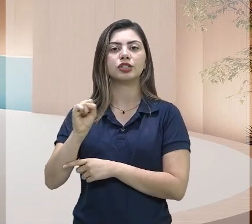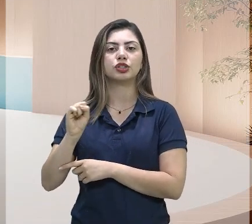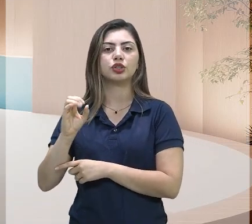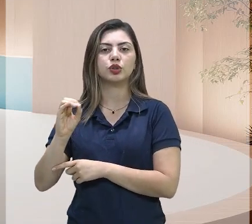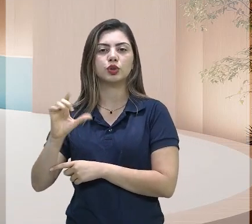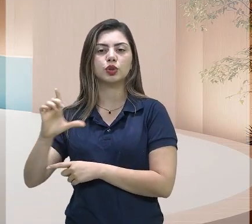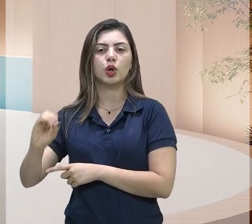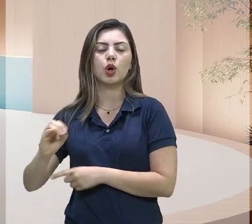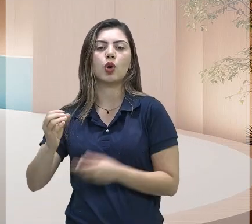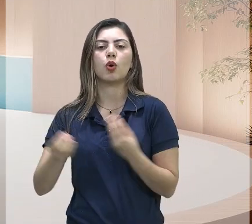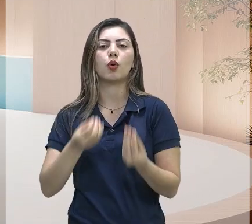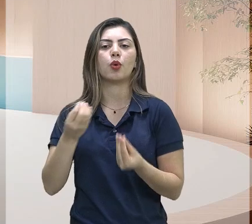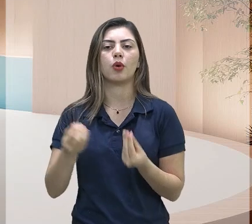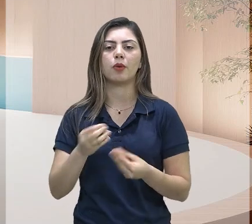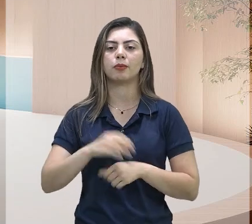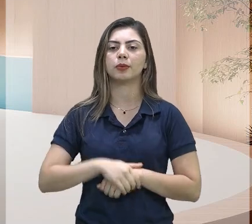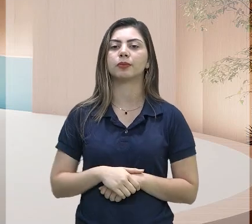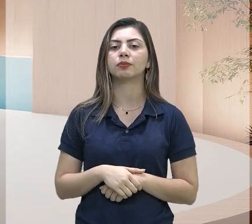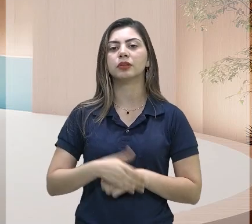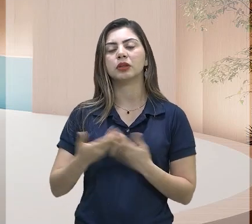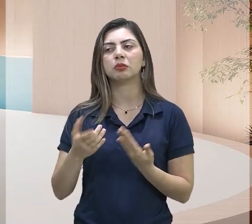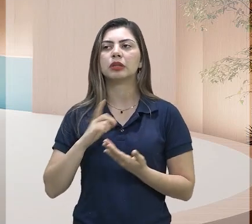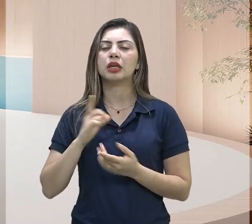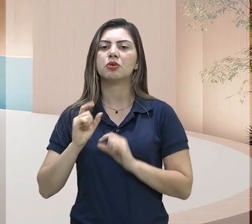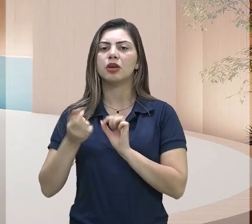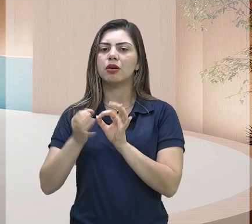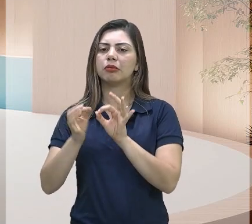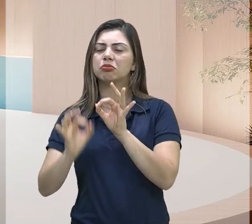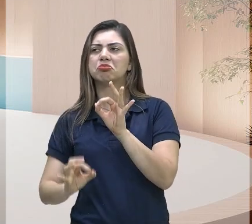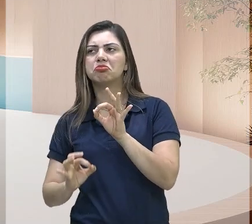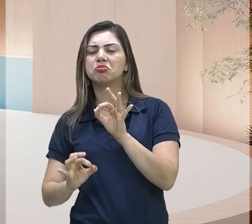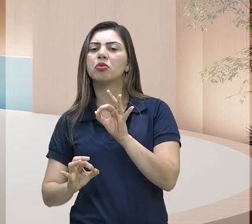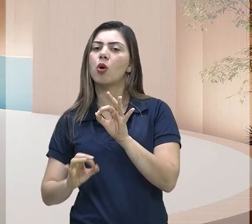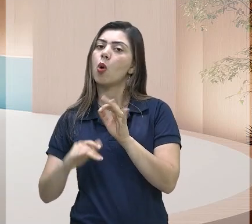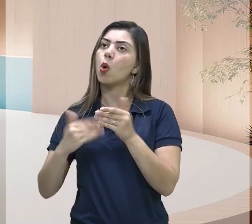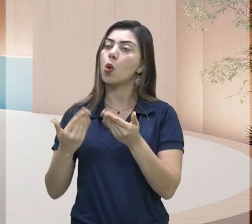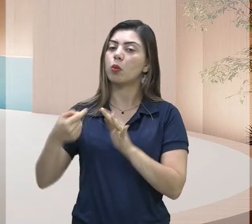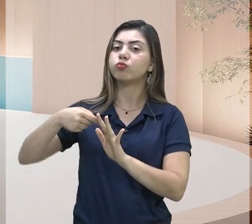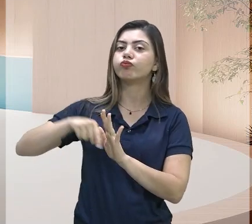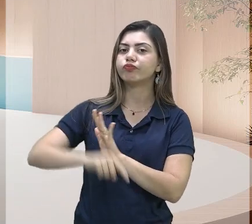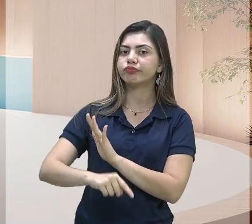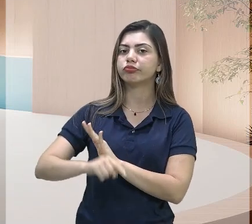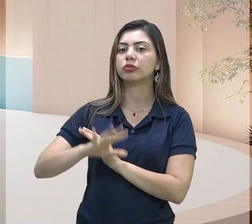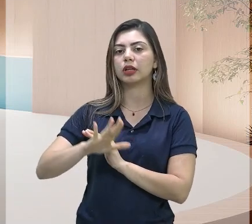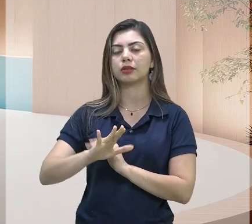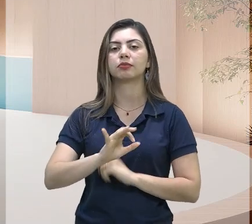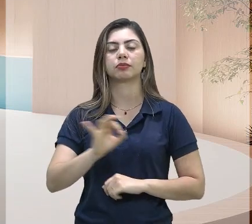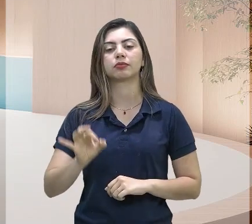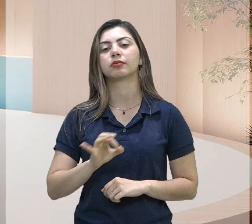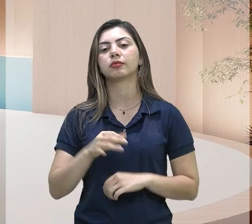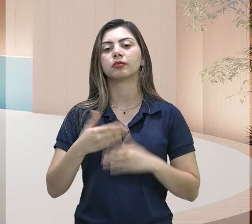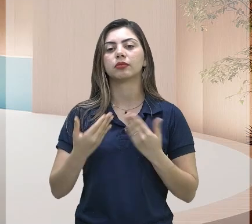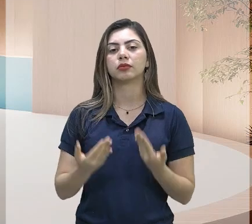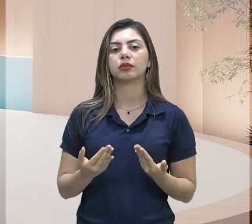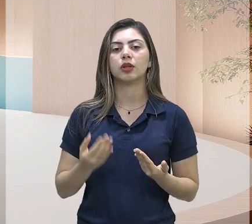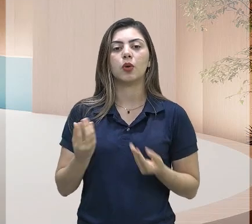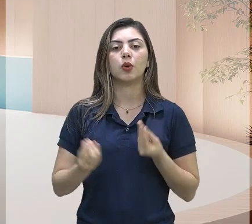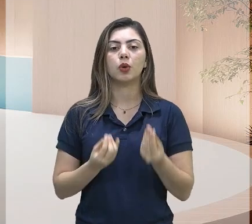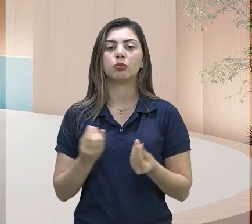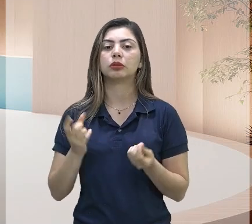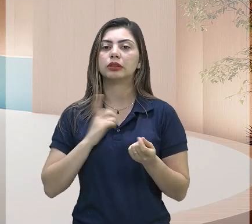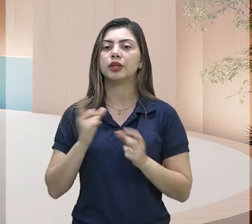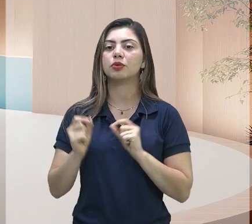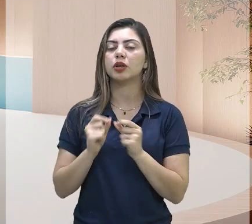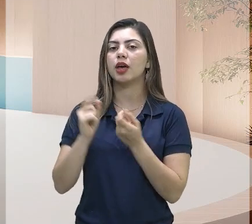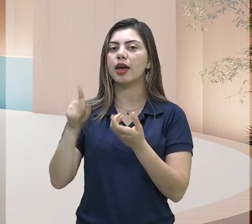que têm profundidade mediana ou são mesmo ali profundos. Eles são moderadamente, drenados